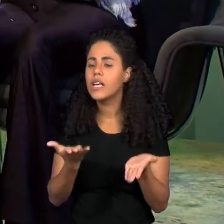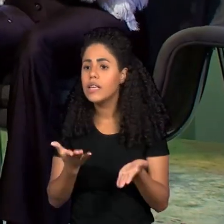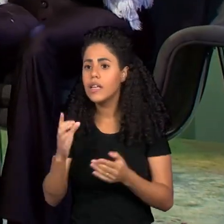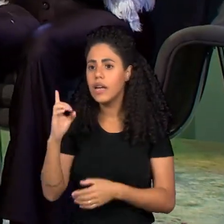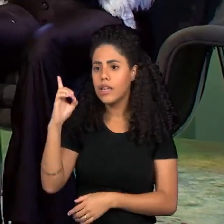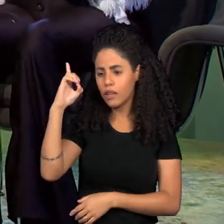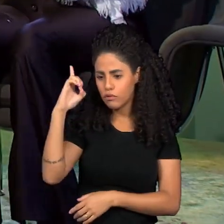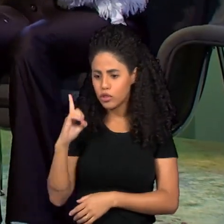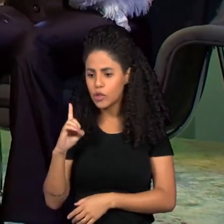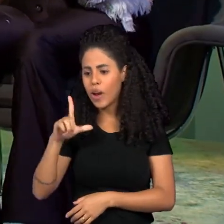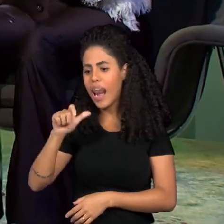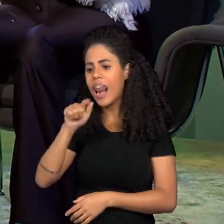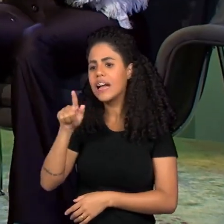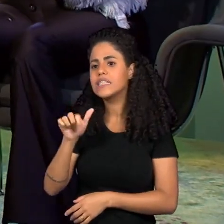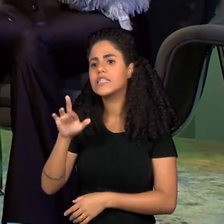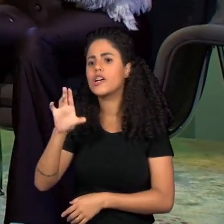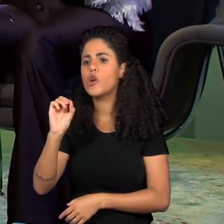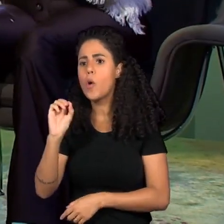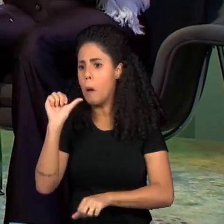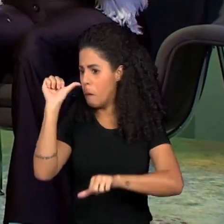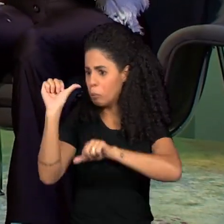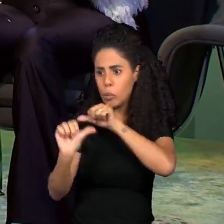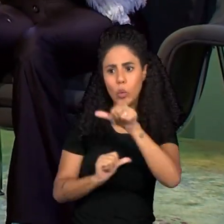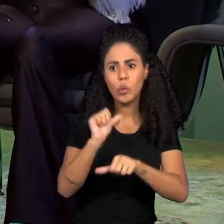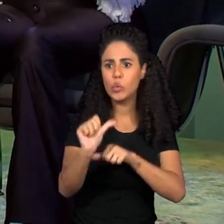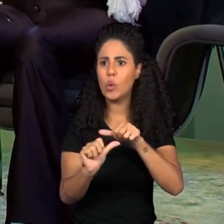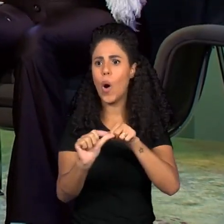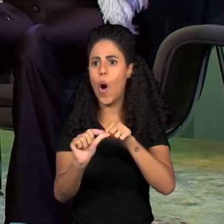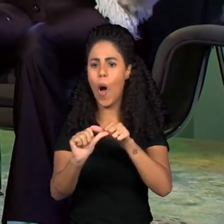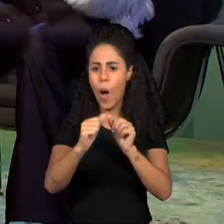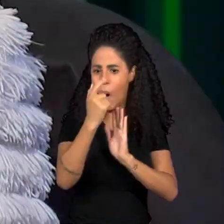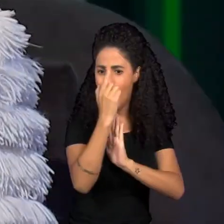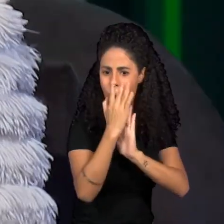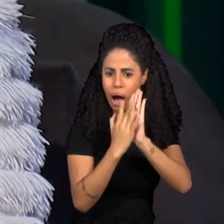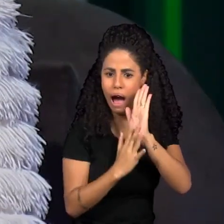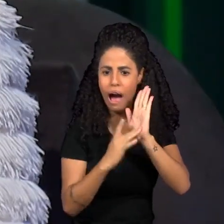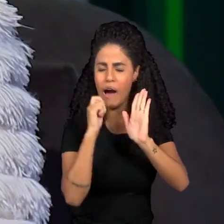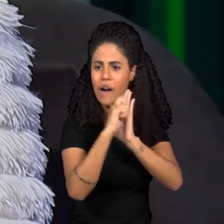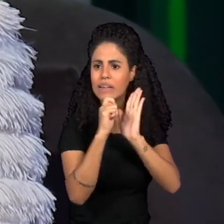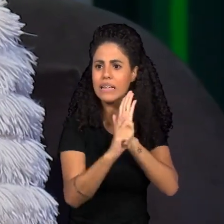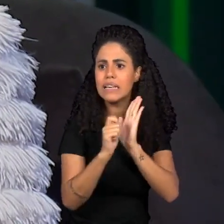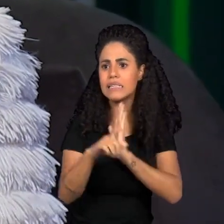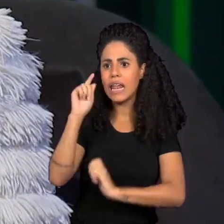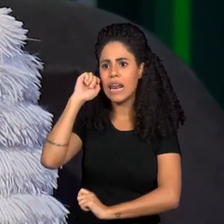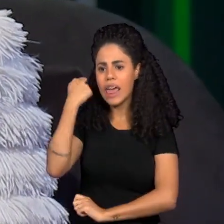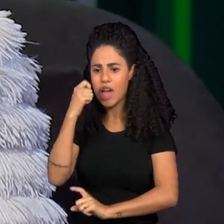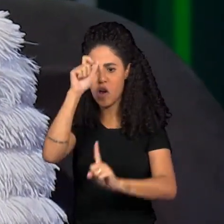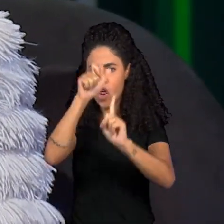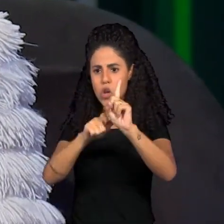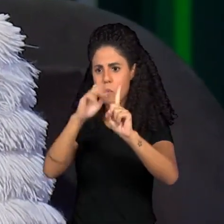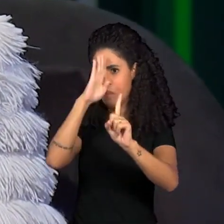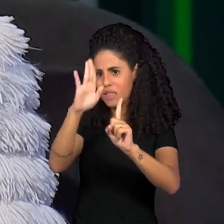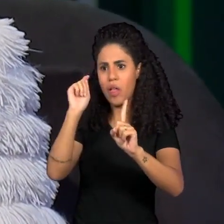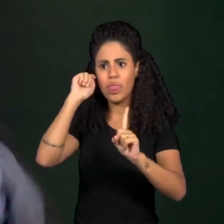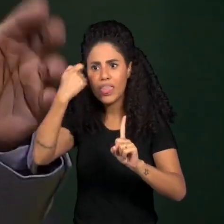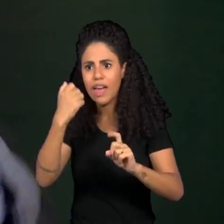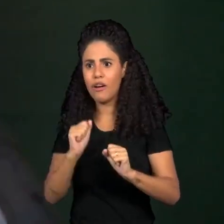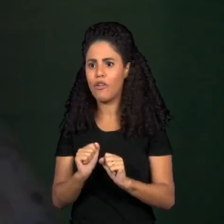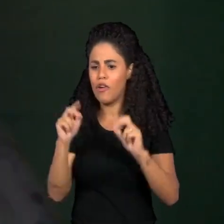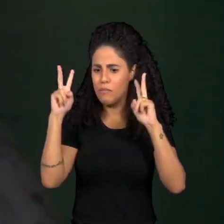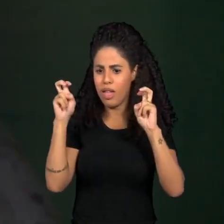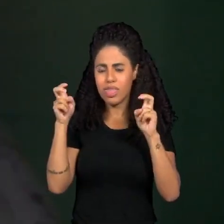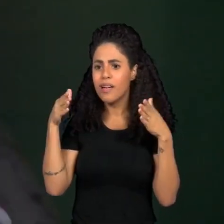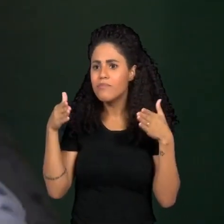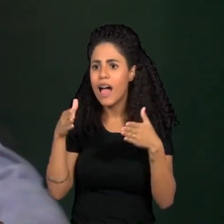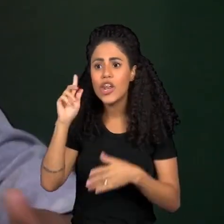filme todo. Veio a roteirista negra, veio eu, a mãe. Muda tudo. E mudou, inclusive, a popularidade do filme. Né? Agora,